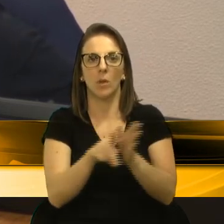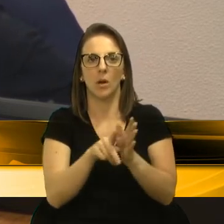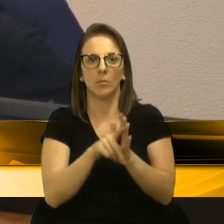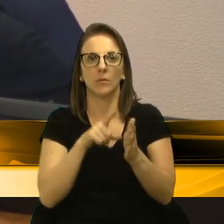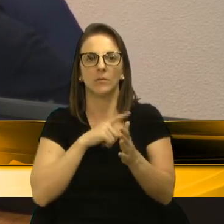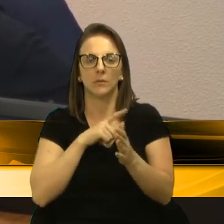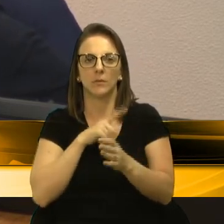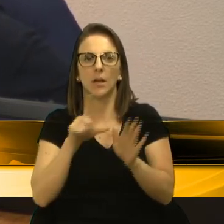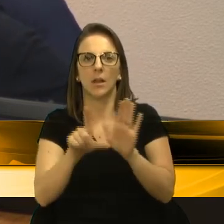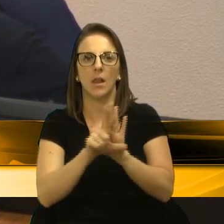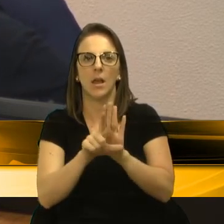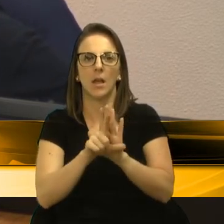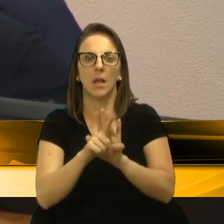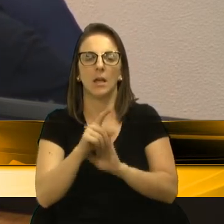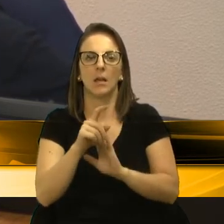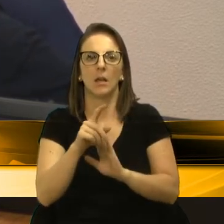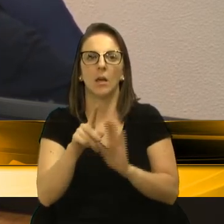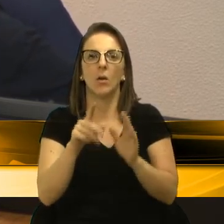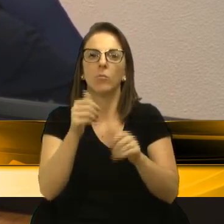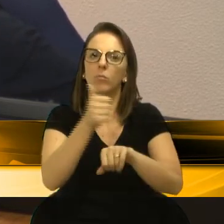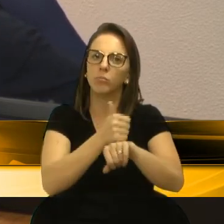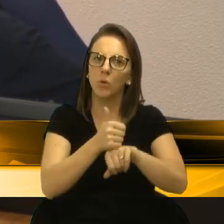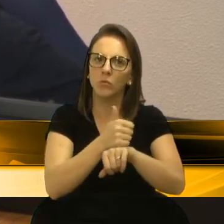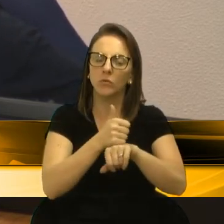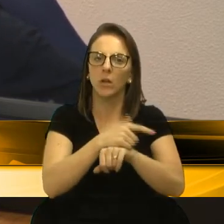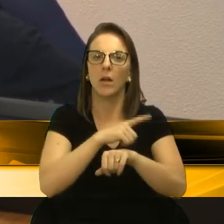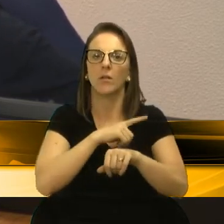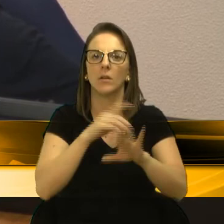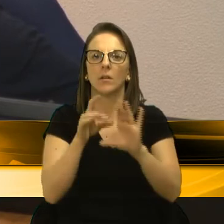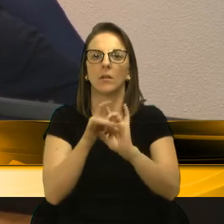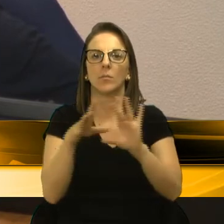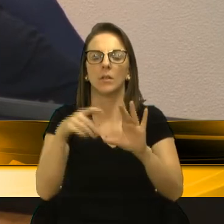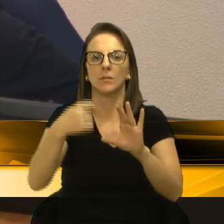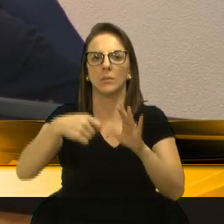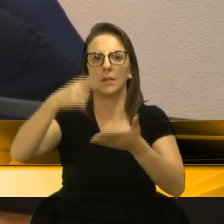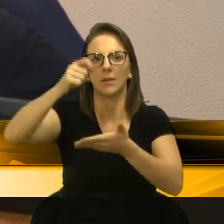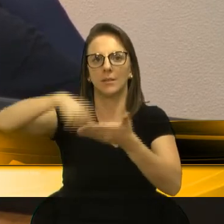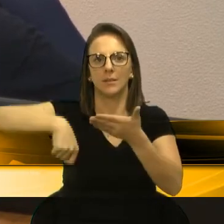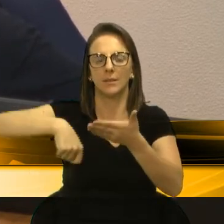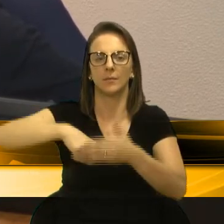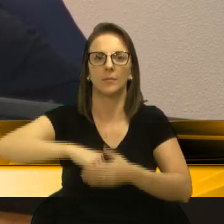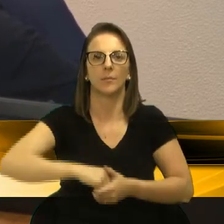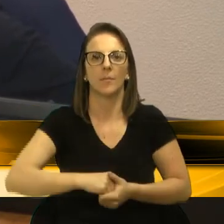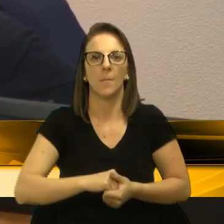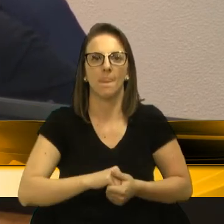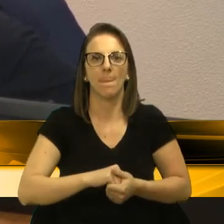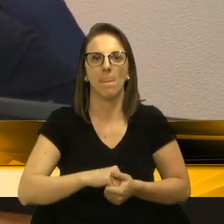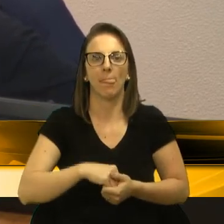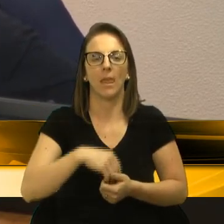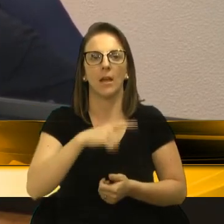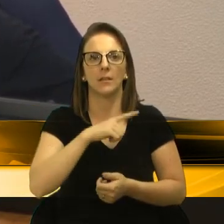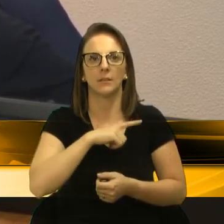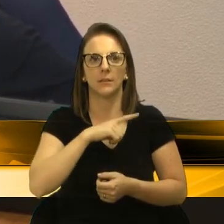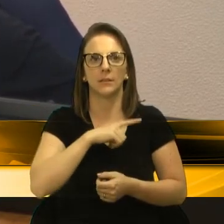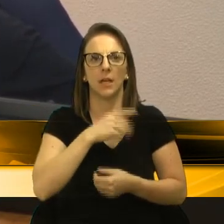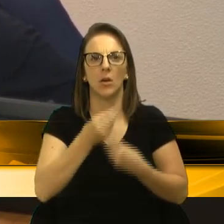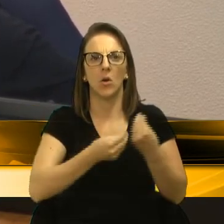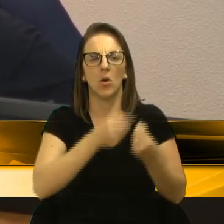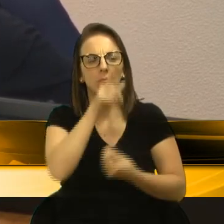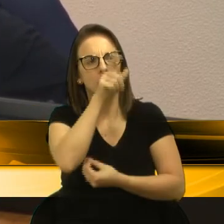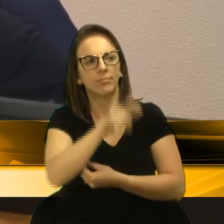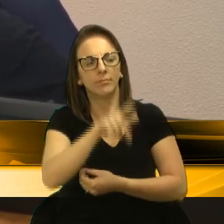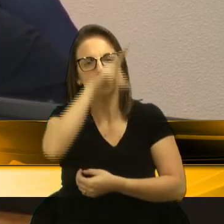por profissional devidamente habilitado, atestando que o projeto de instalação atende às posturas municipais pertinentes, especialmente quanto a